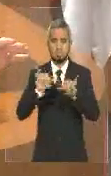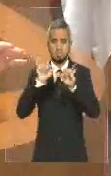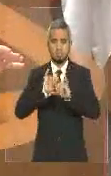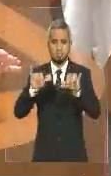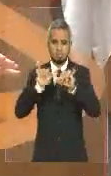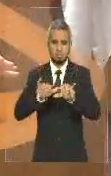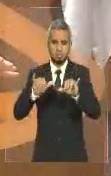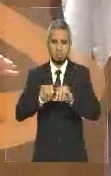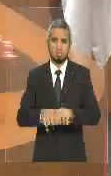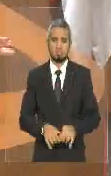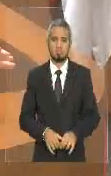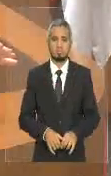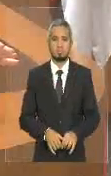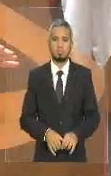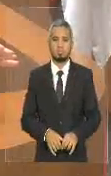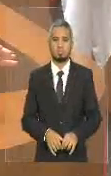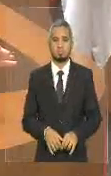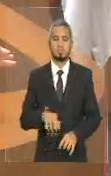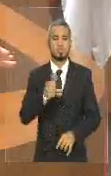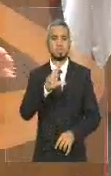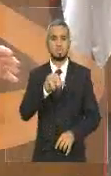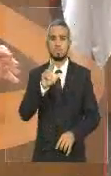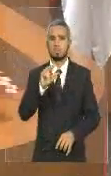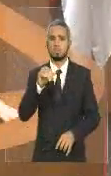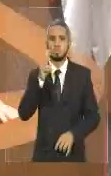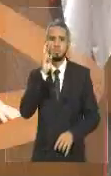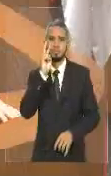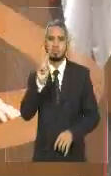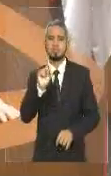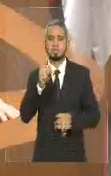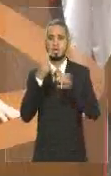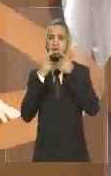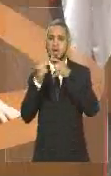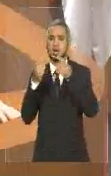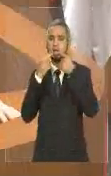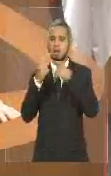Nunca vi se reclamar de reajuste.